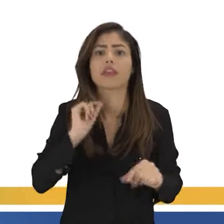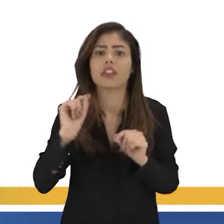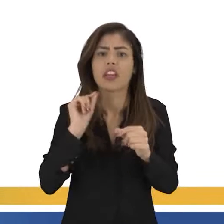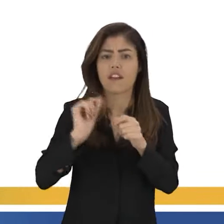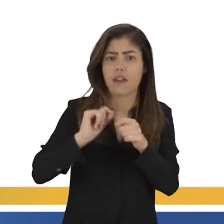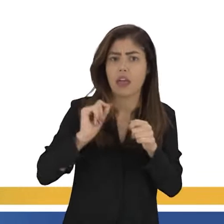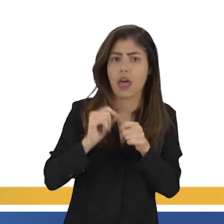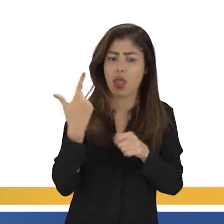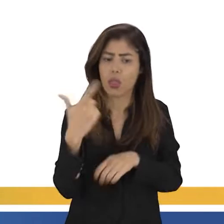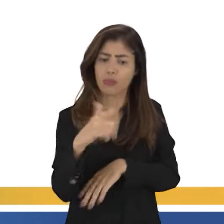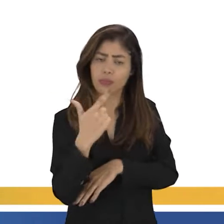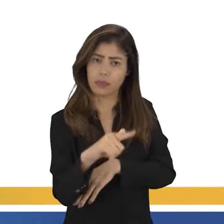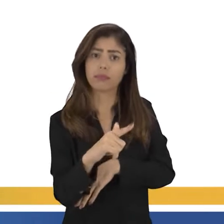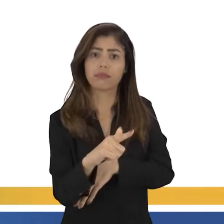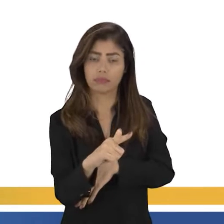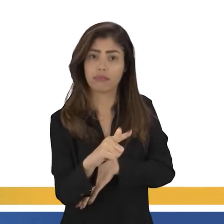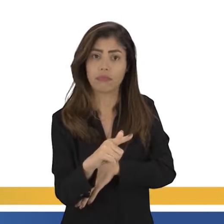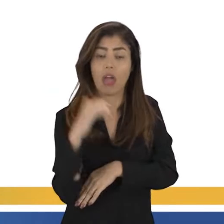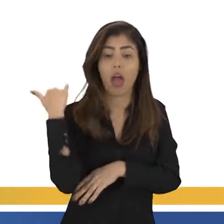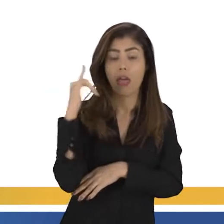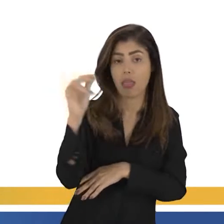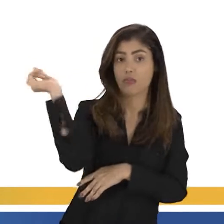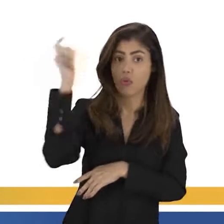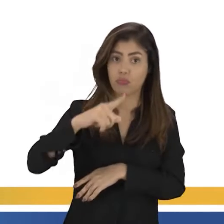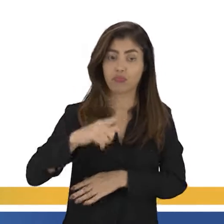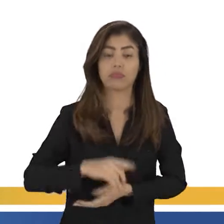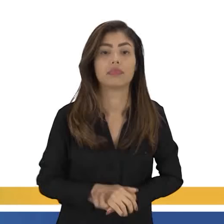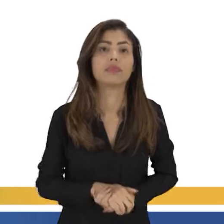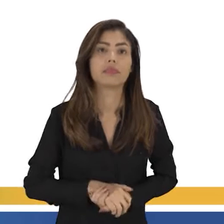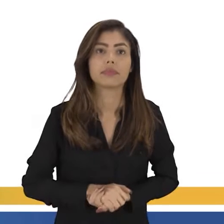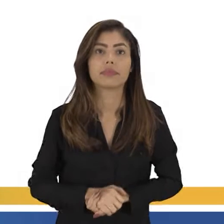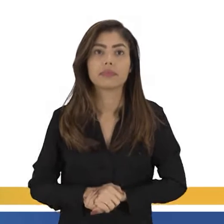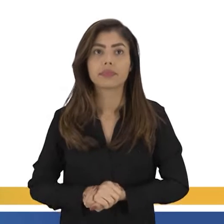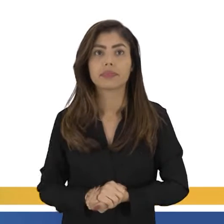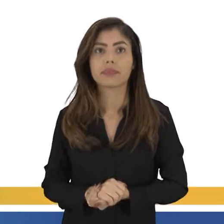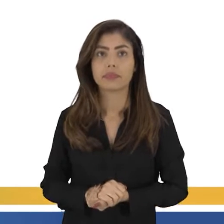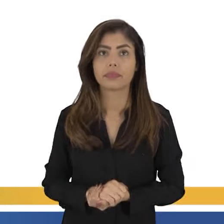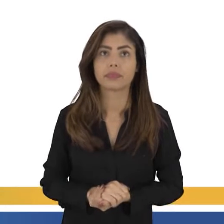a ausência, tá, da energia do sol, ok? Vamos lá.